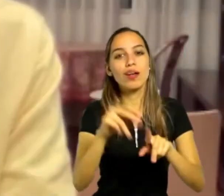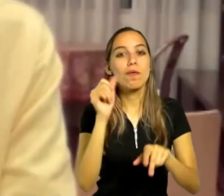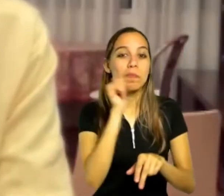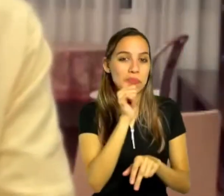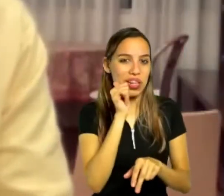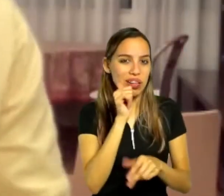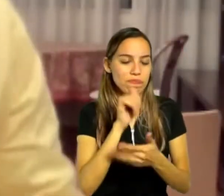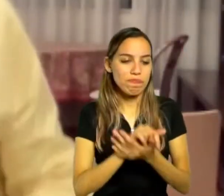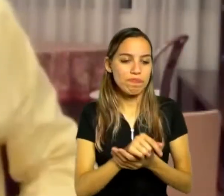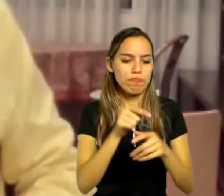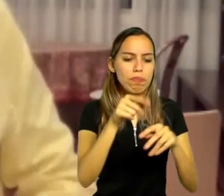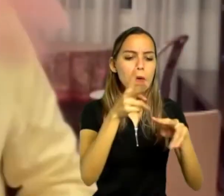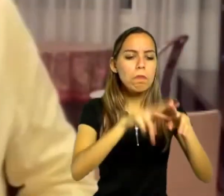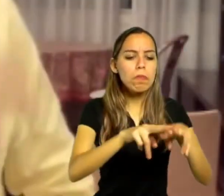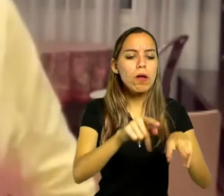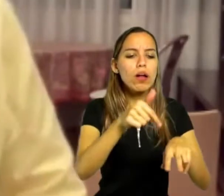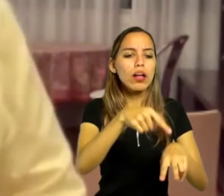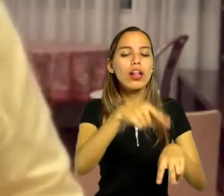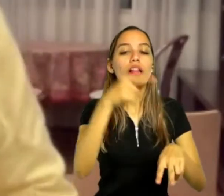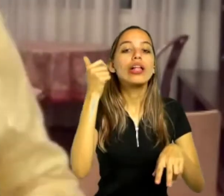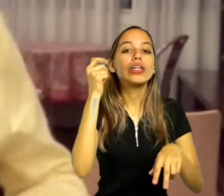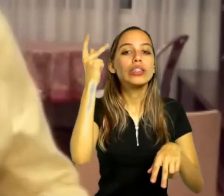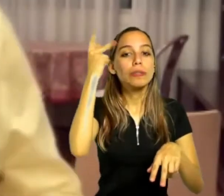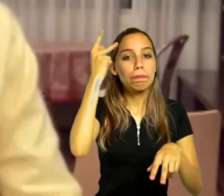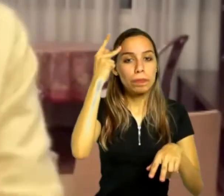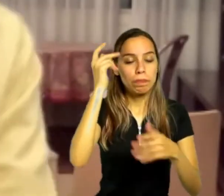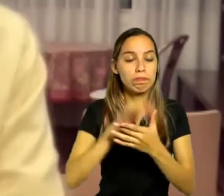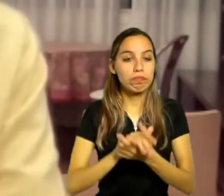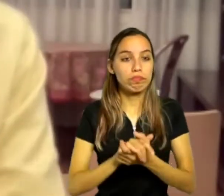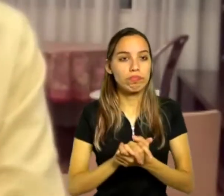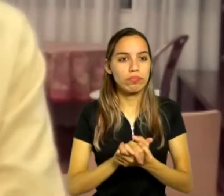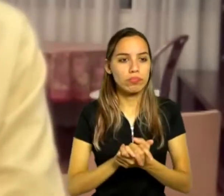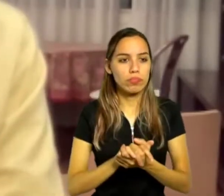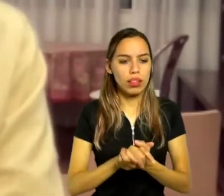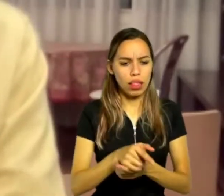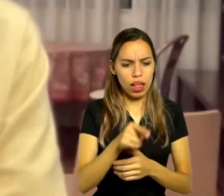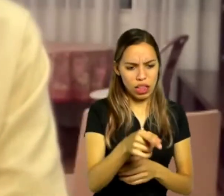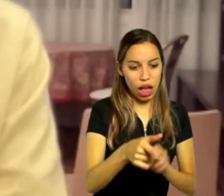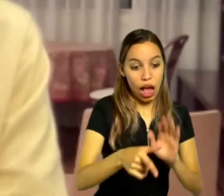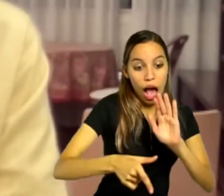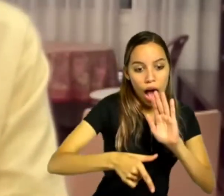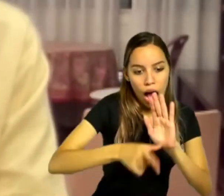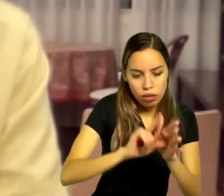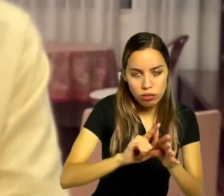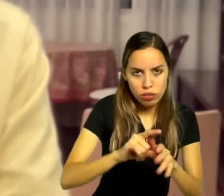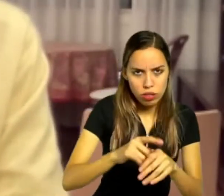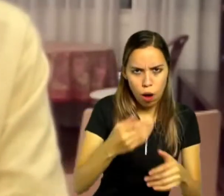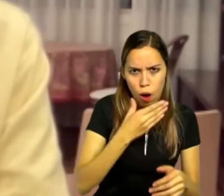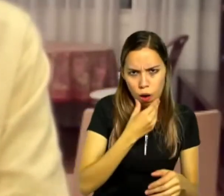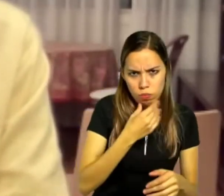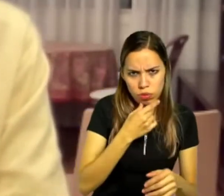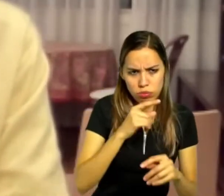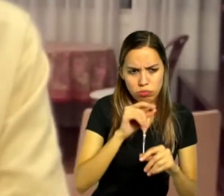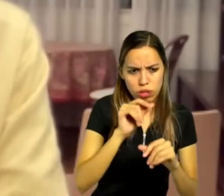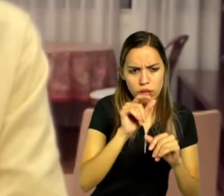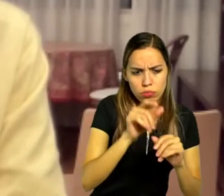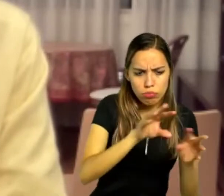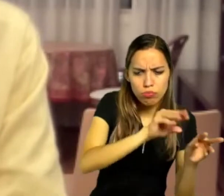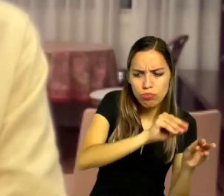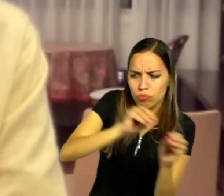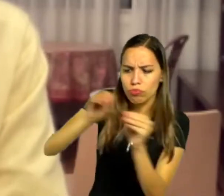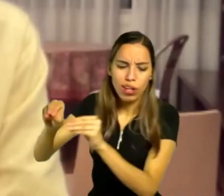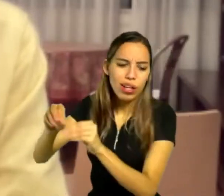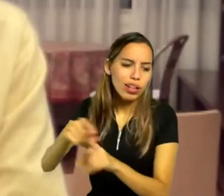São Paulo, que era a antiga penitenciária masculina, uma cadeia que tinha 2.000 e tantas mulheres. Eu cheguei